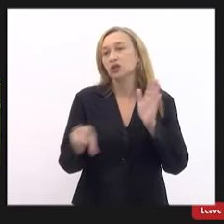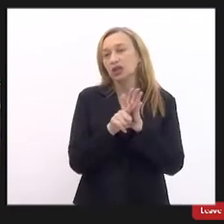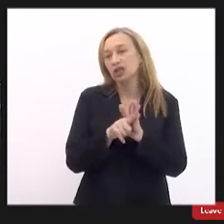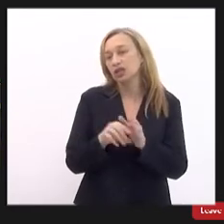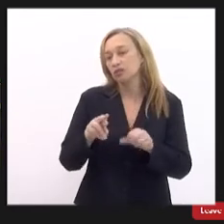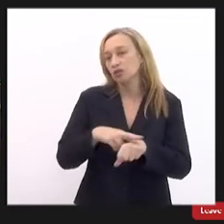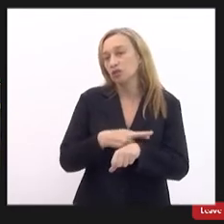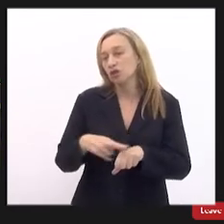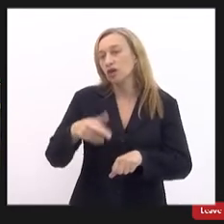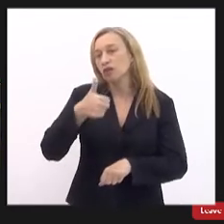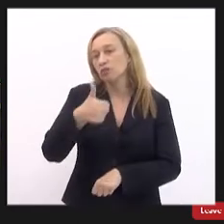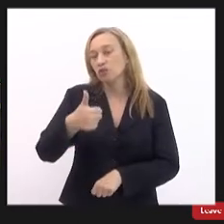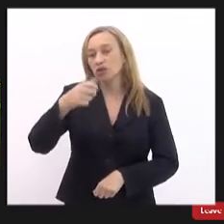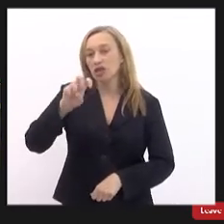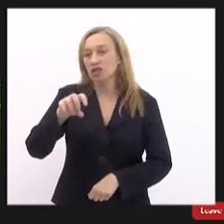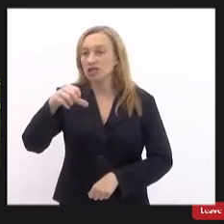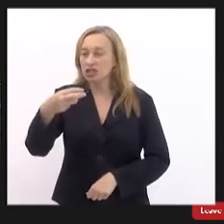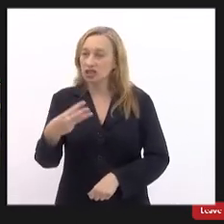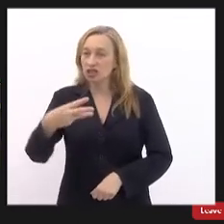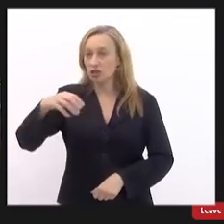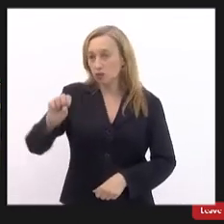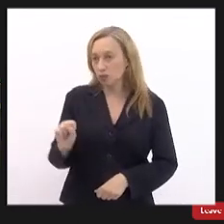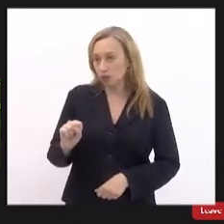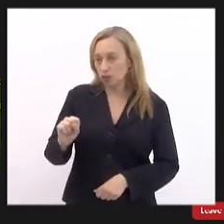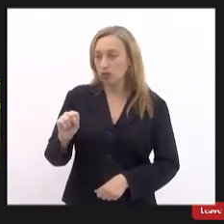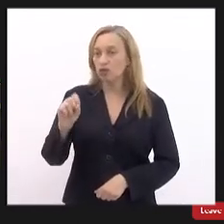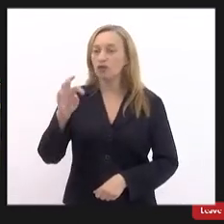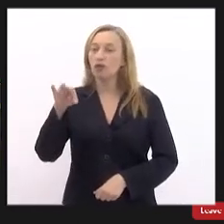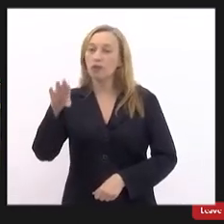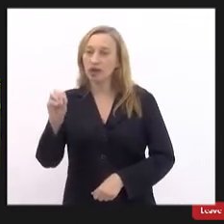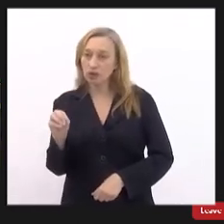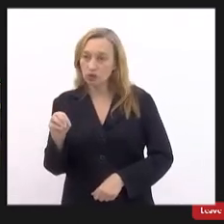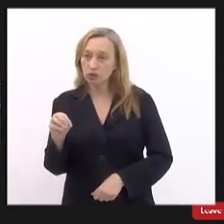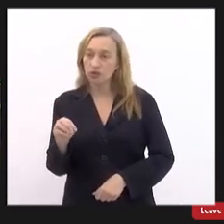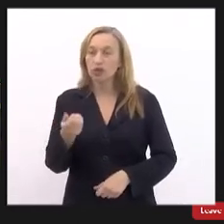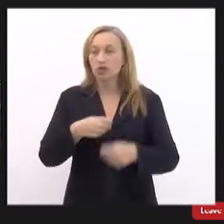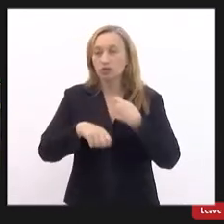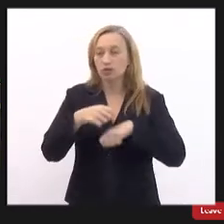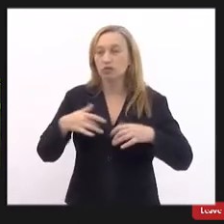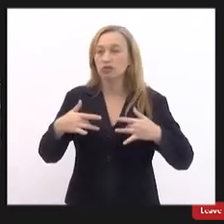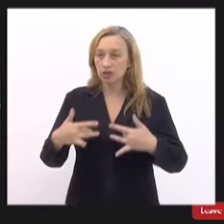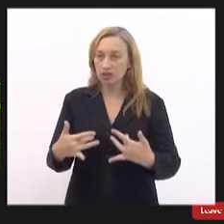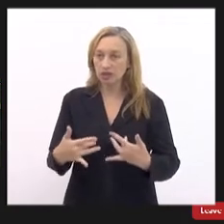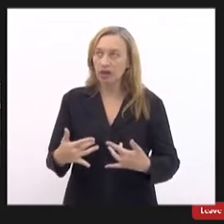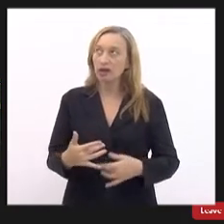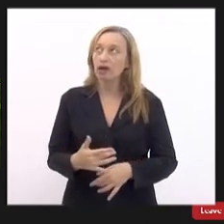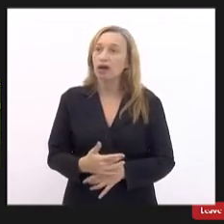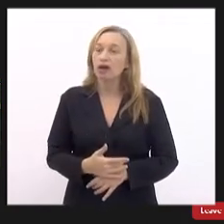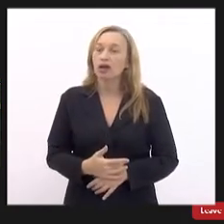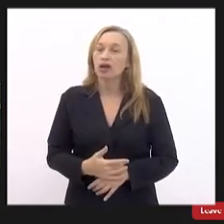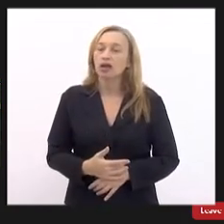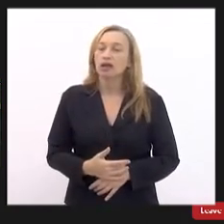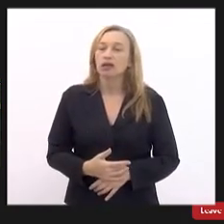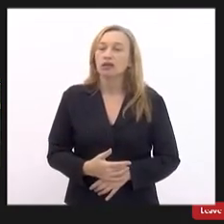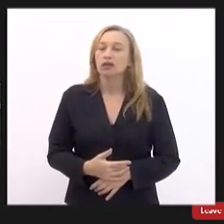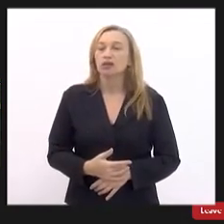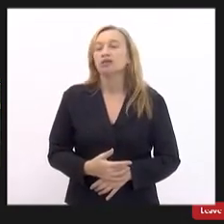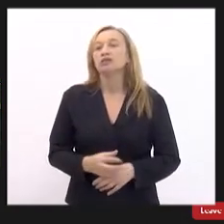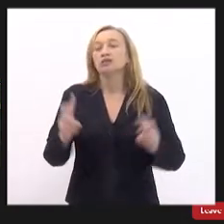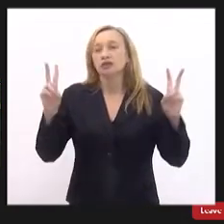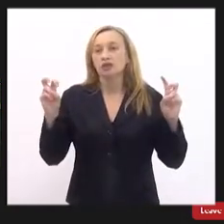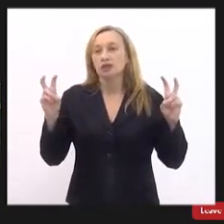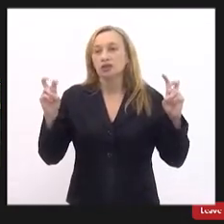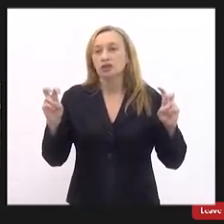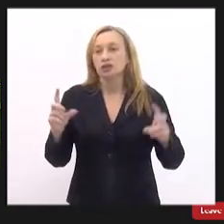Roxo, 1538, a lei de fomento à economia solidária, a qual ela cita a questão